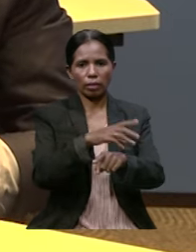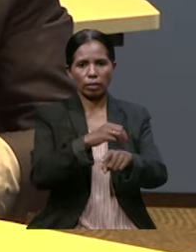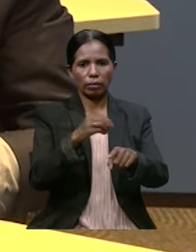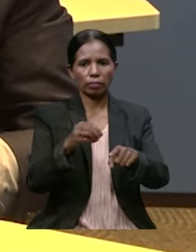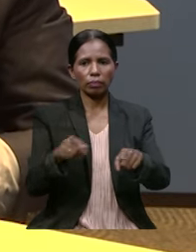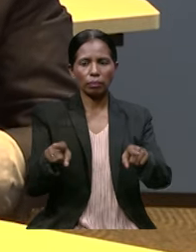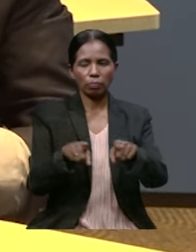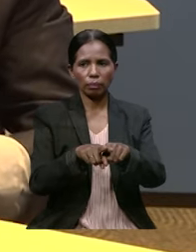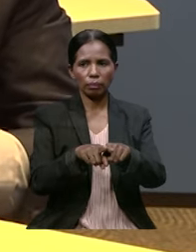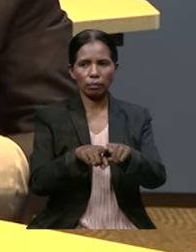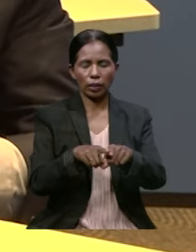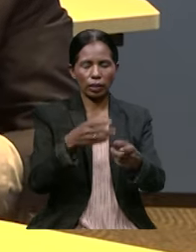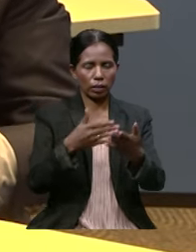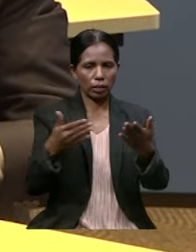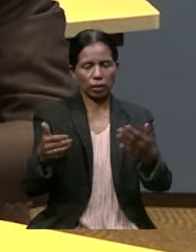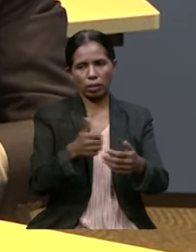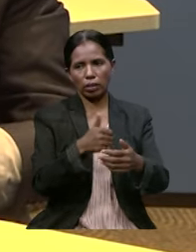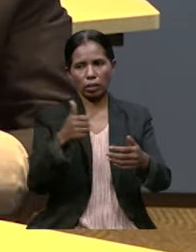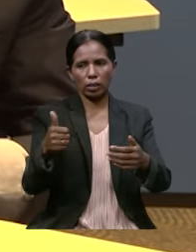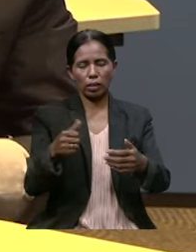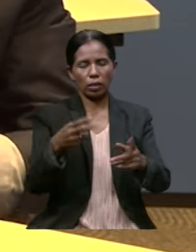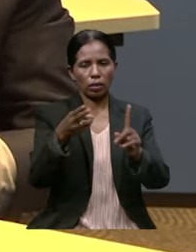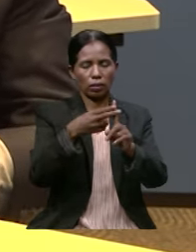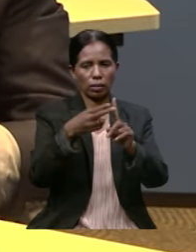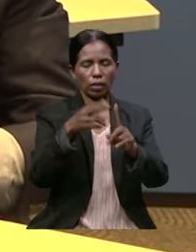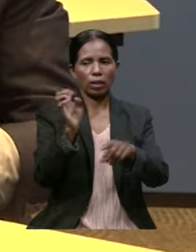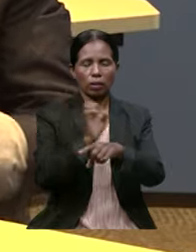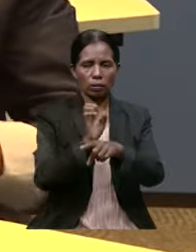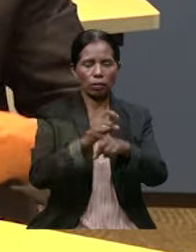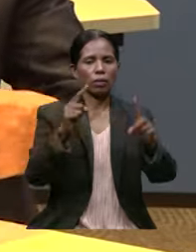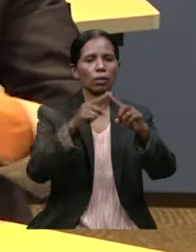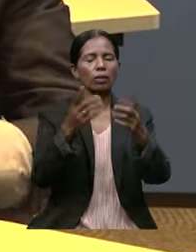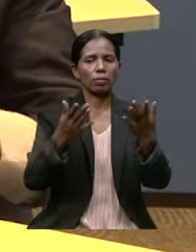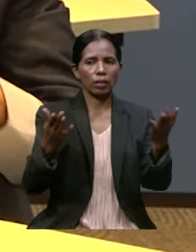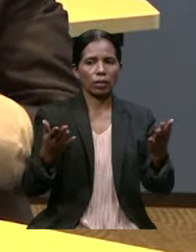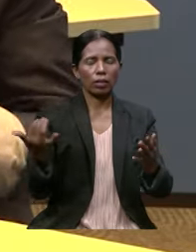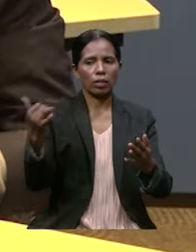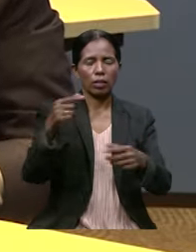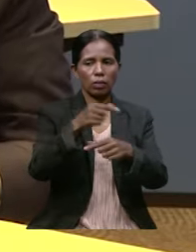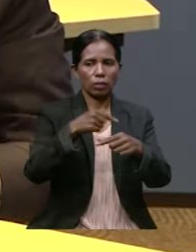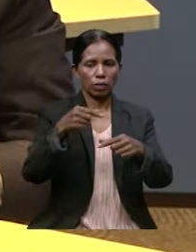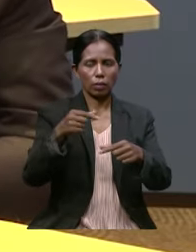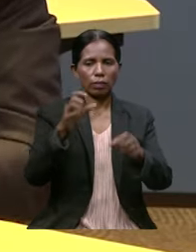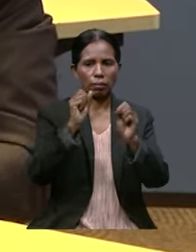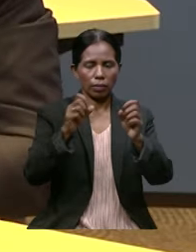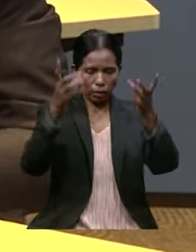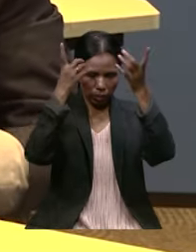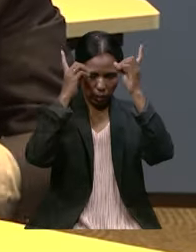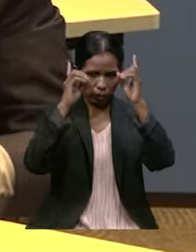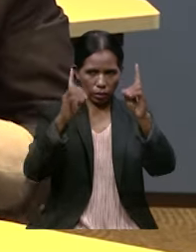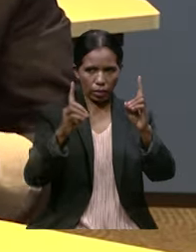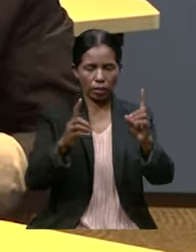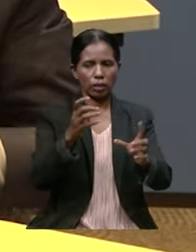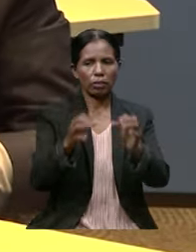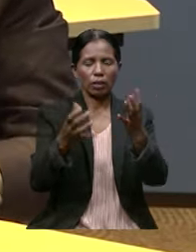essa facilidade selo que nessa hotel economia todo é nebe ana pois para Google né bel hola nia decisão bela mas que não